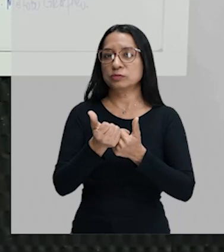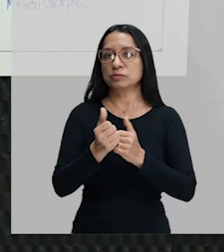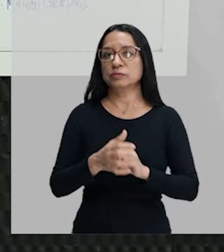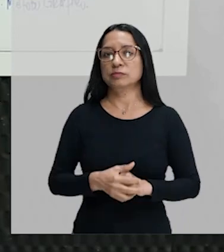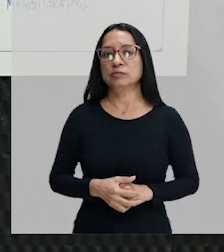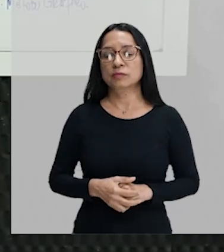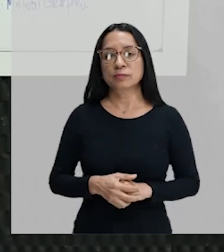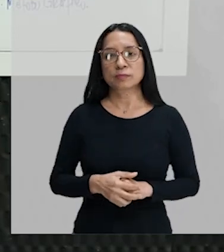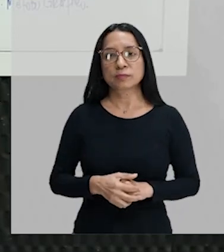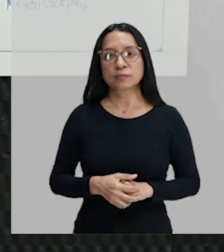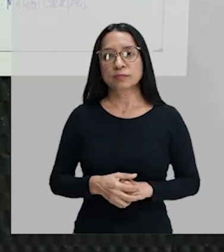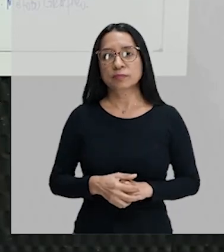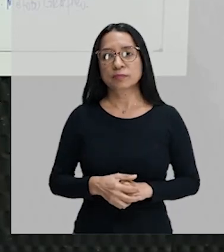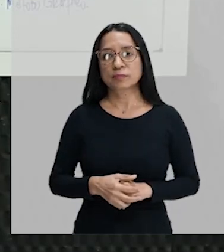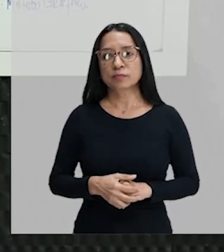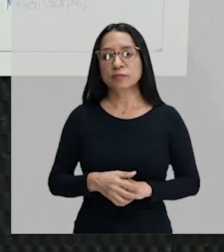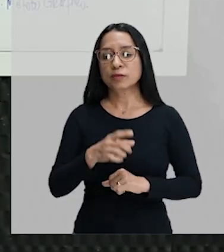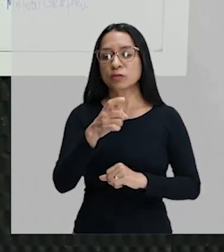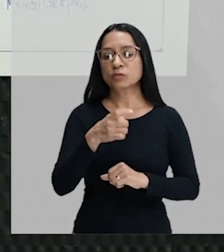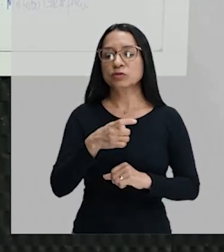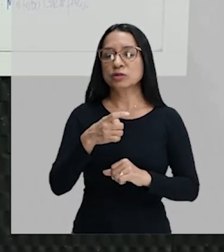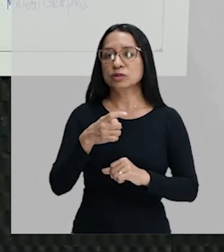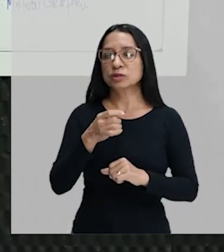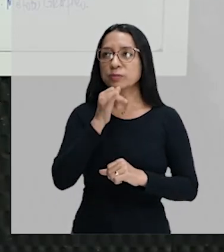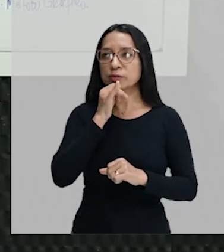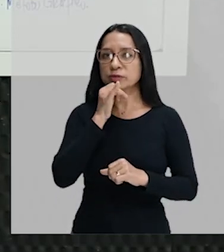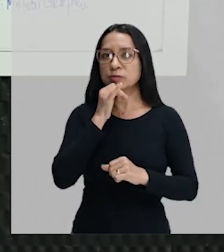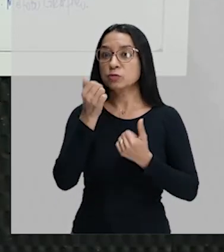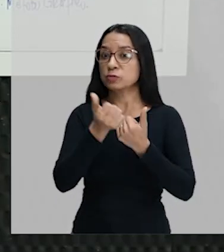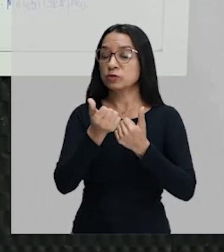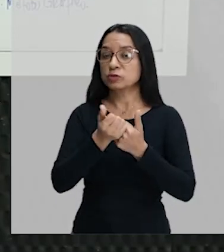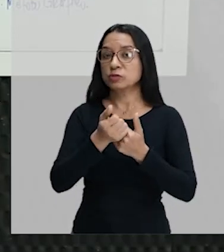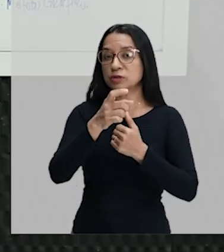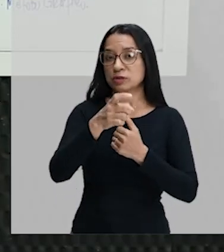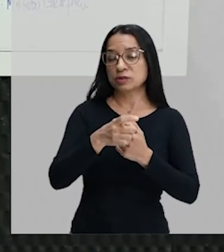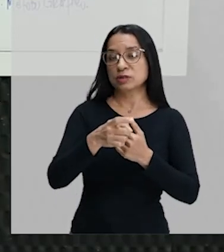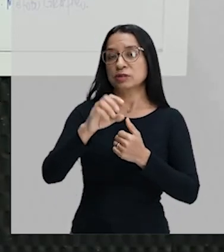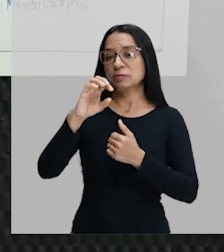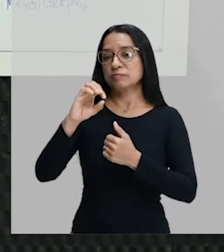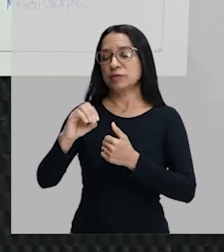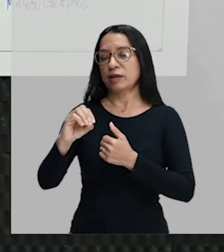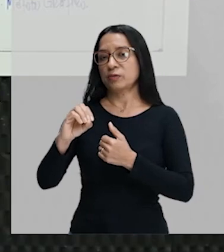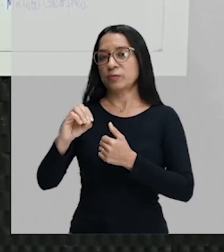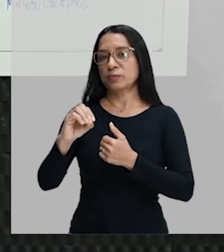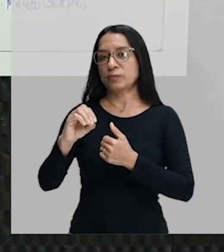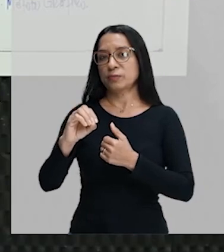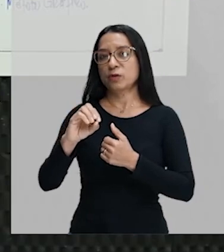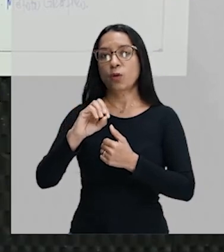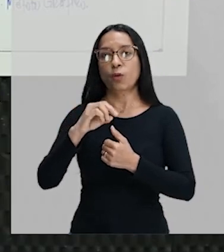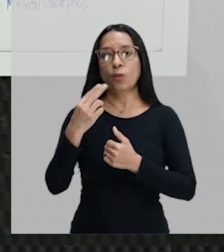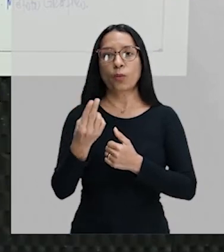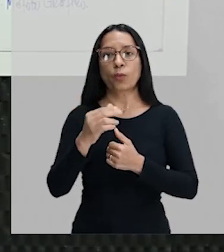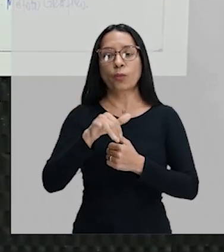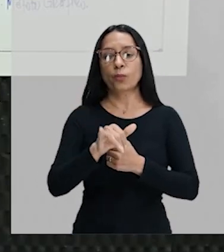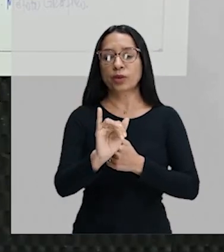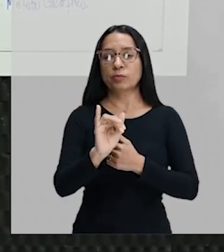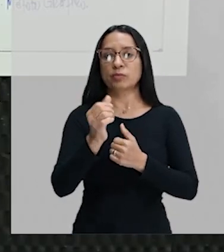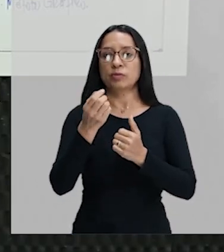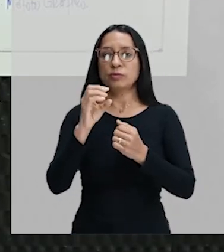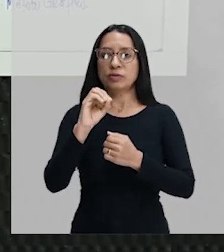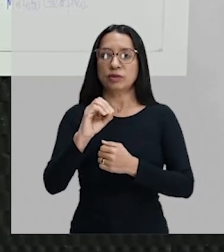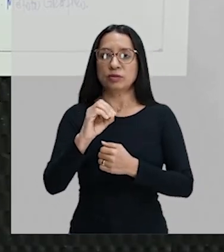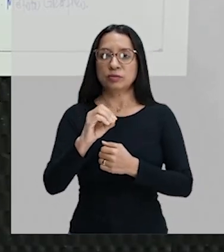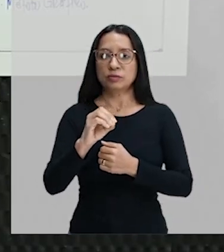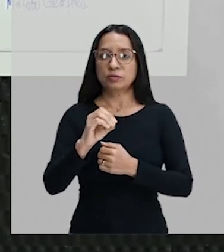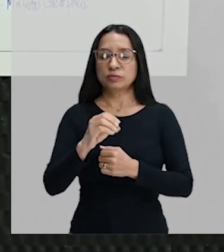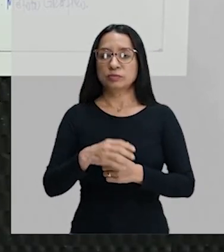substituir aí o x por 0, por exemplo. Se eu vou substituir o x ou o y por 0. Tá? Então eu